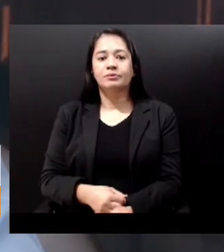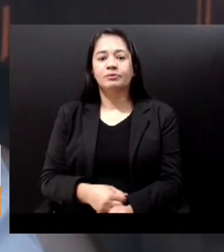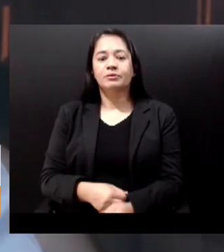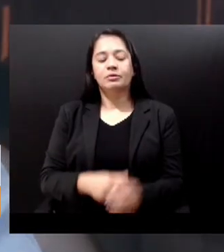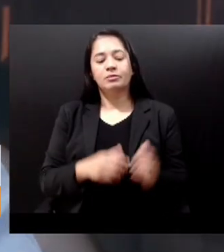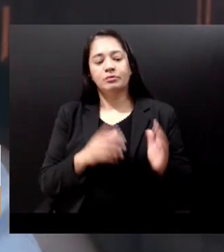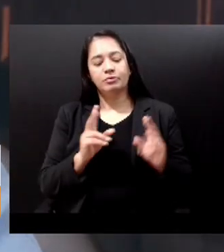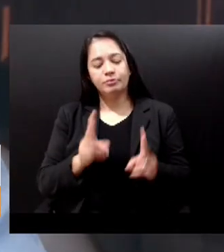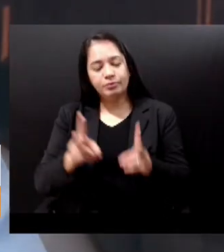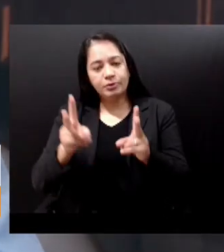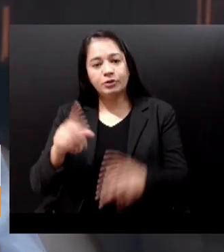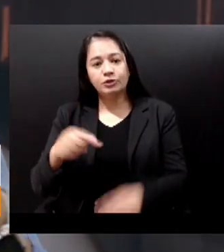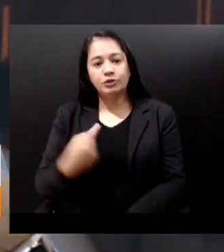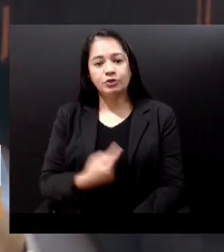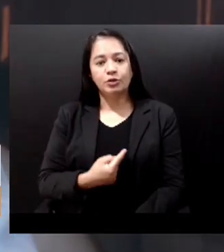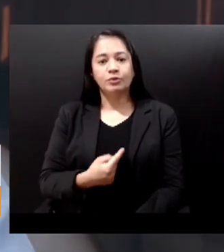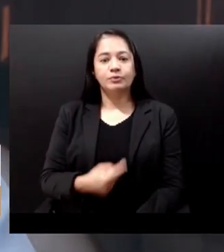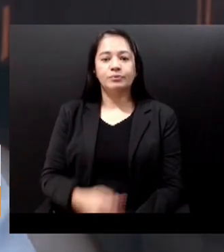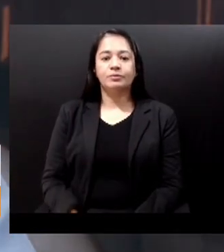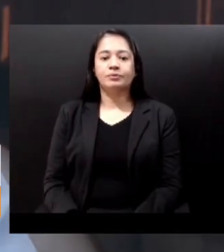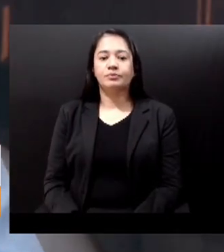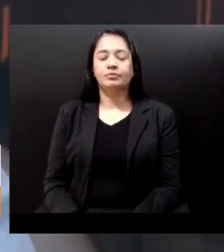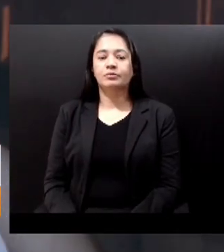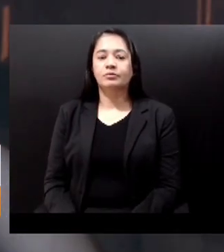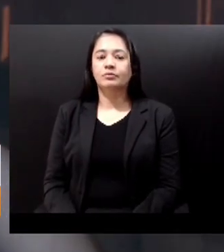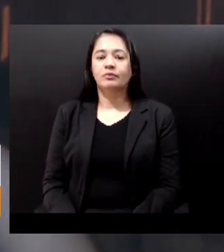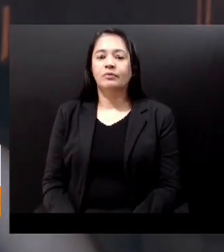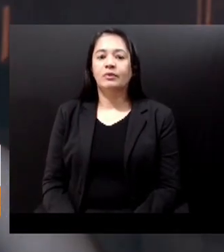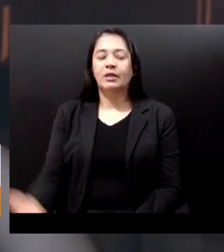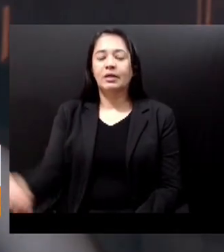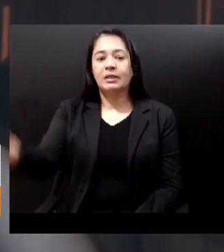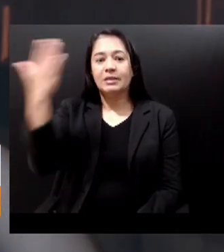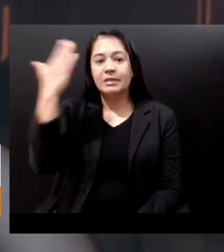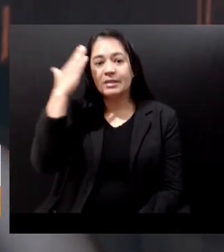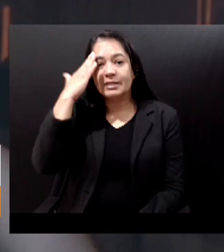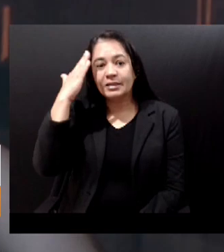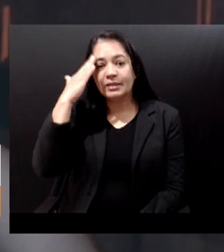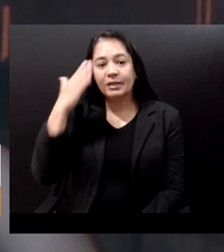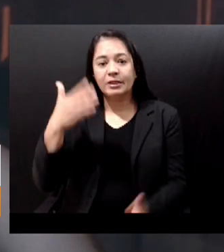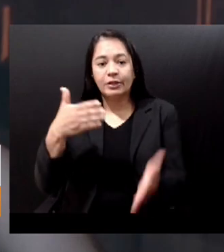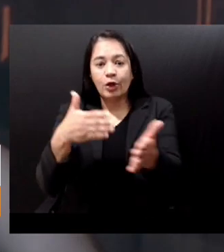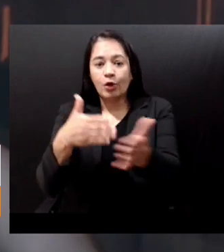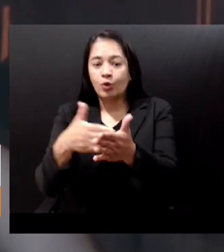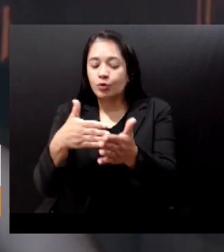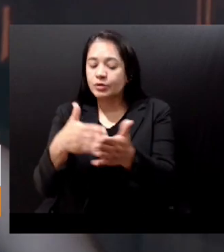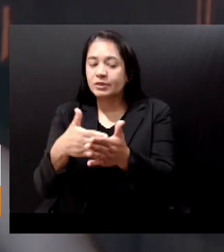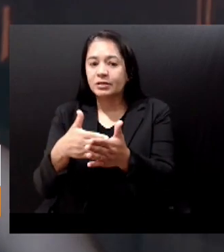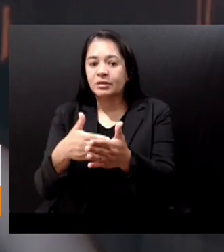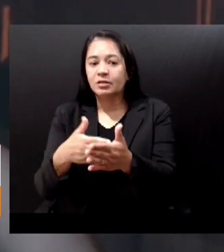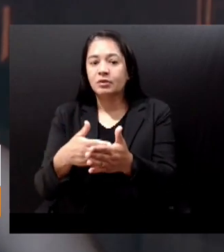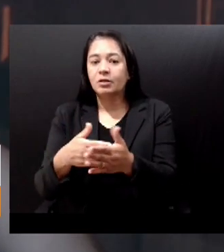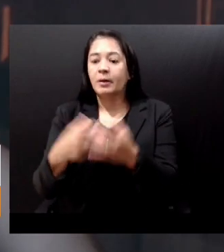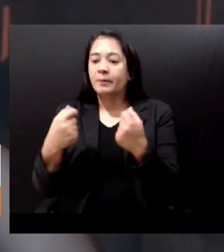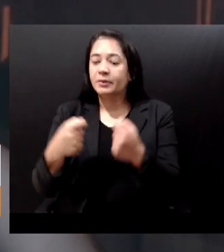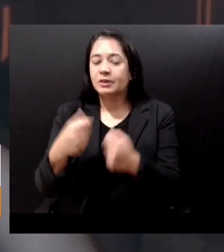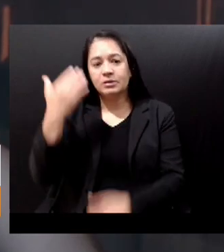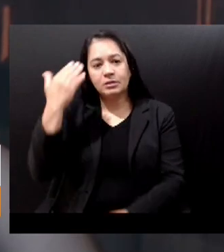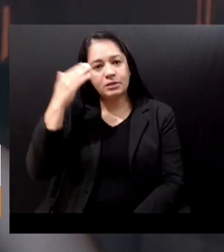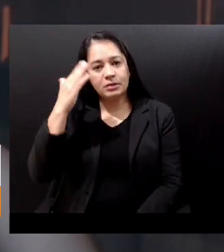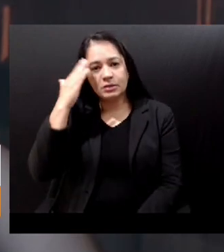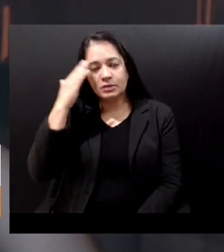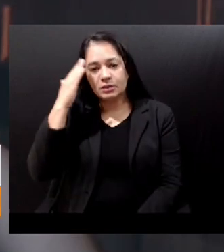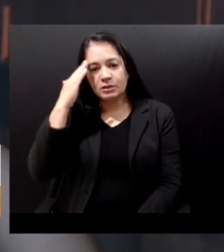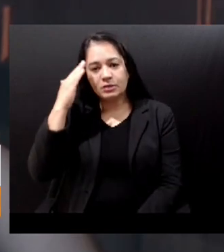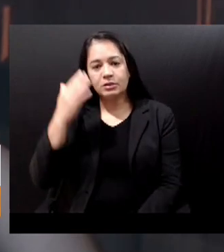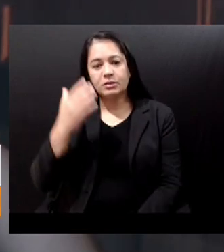chama de constância. Entender os próprios limites, se perdoar quando algo não sai da maneira como a gente gostaria. Uhum. E